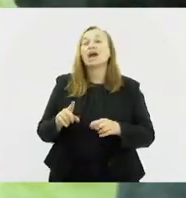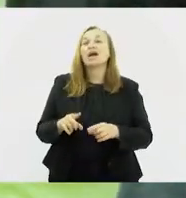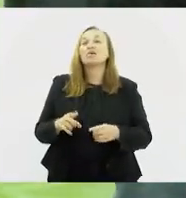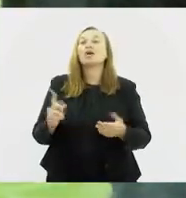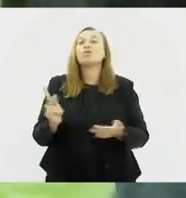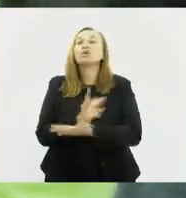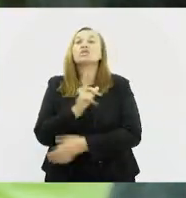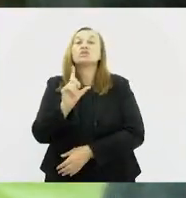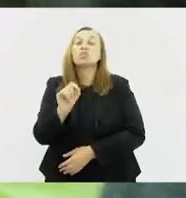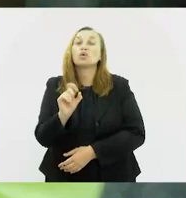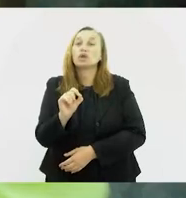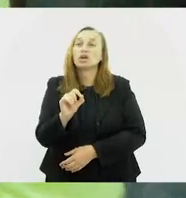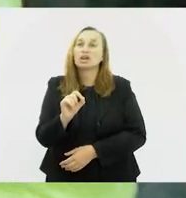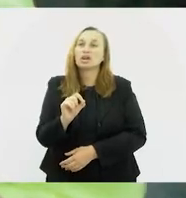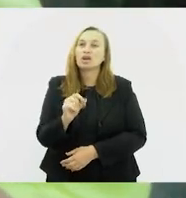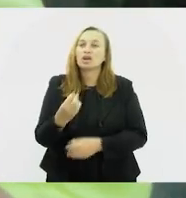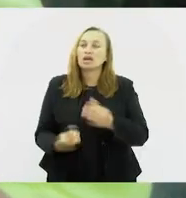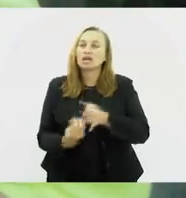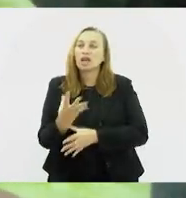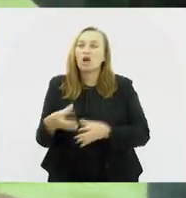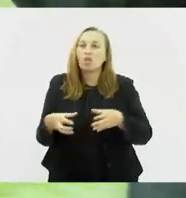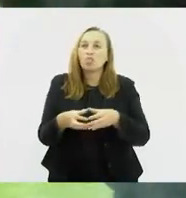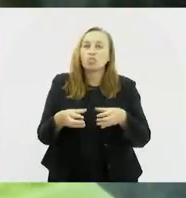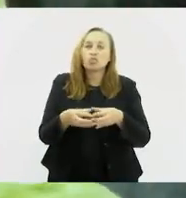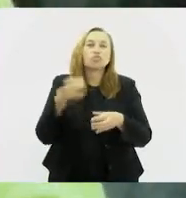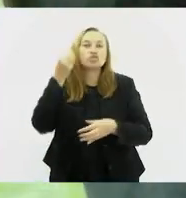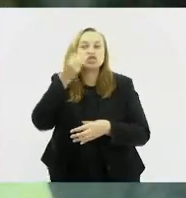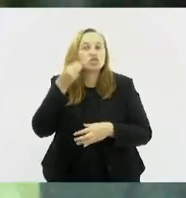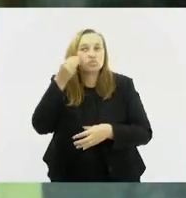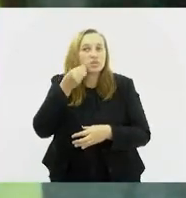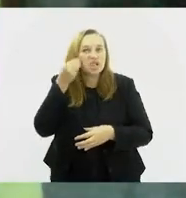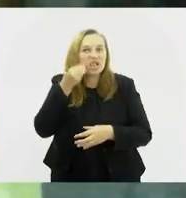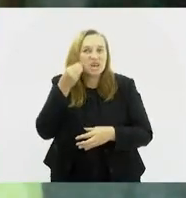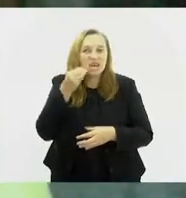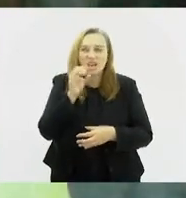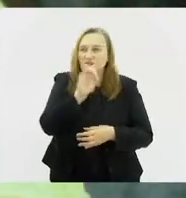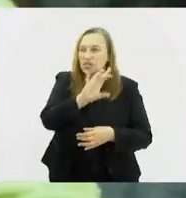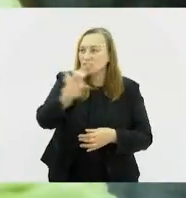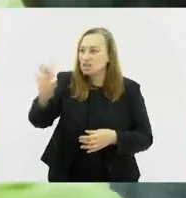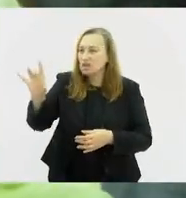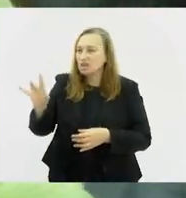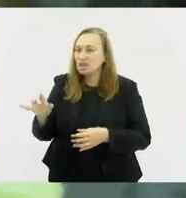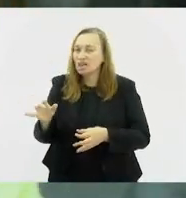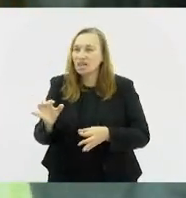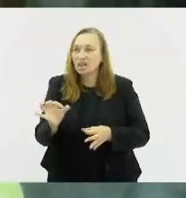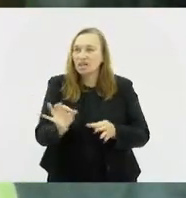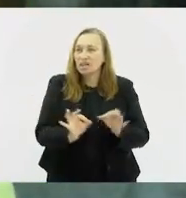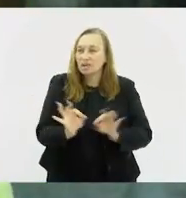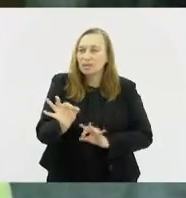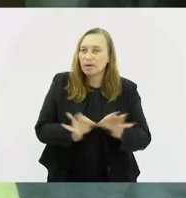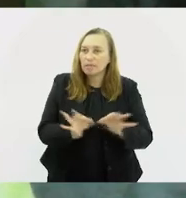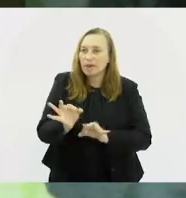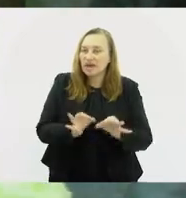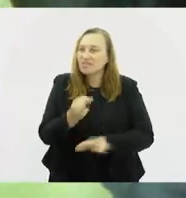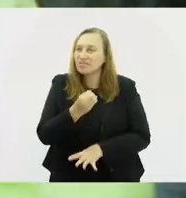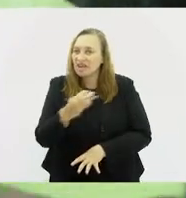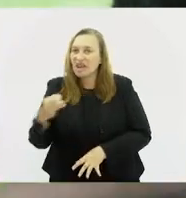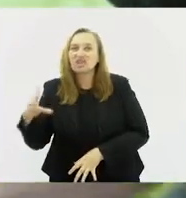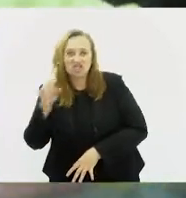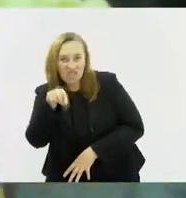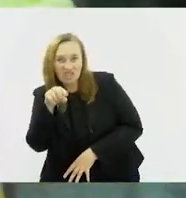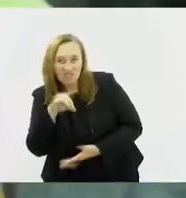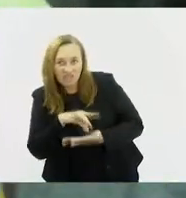viagem. Criaram grupos de convivência. Elas sozinhas organizam viagem para a conservatória. Verdade, gente? Vão